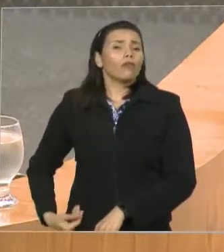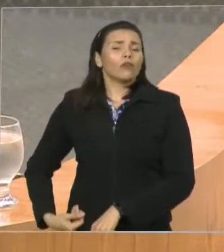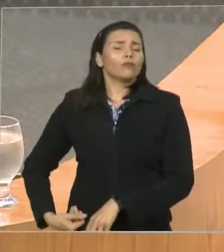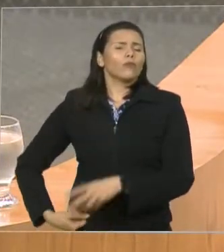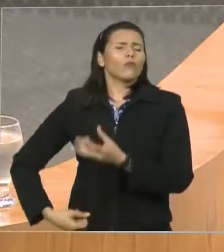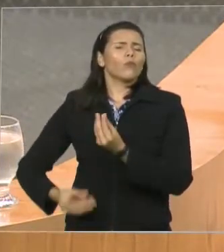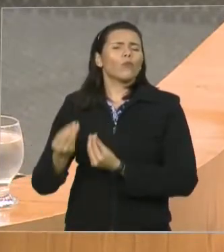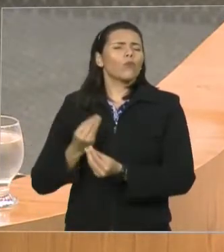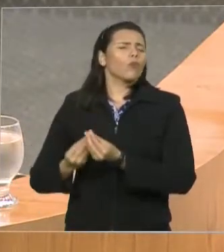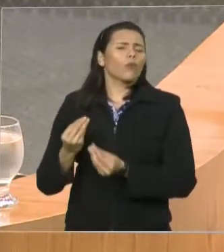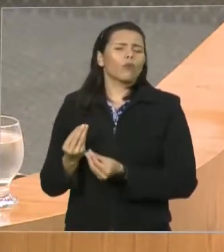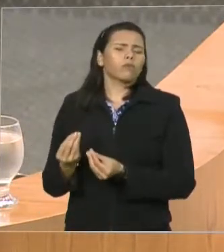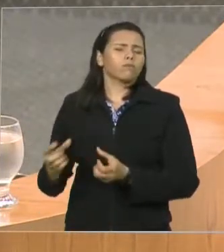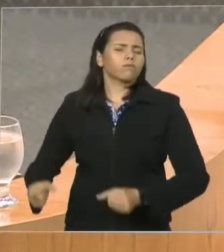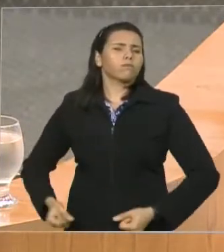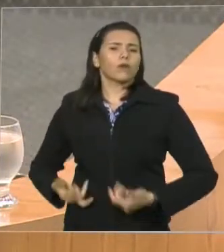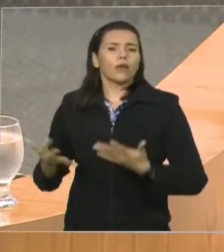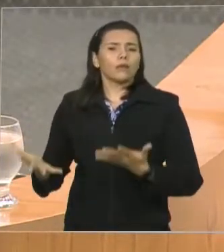Enquanto aumenta a pobreza,